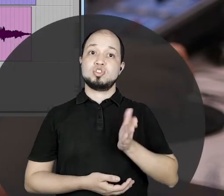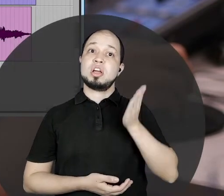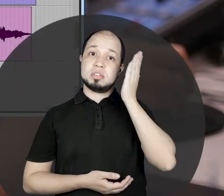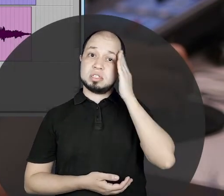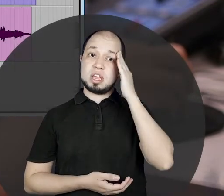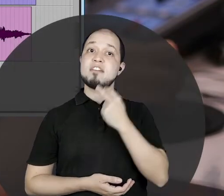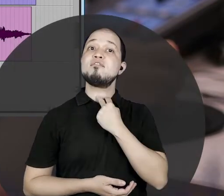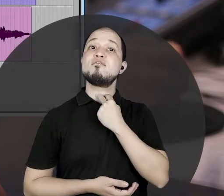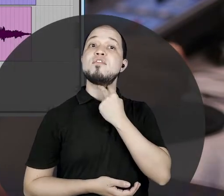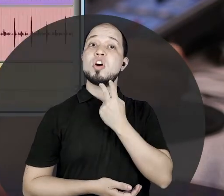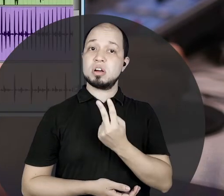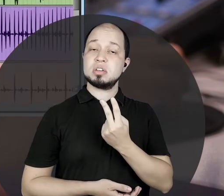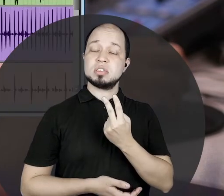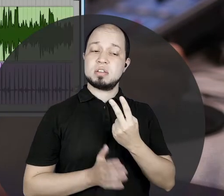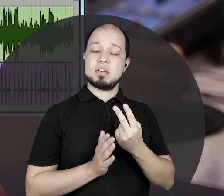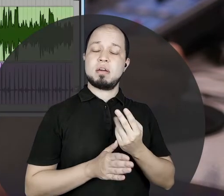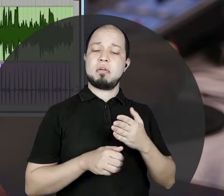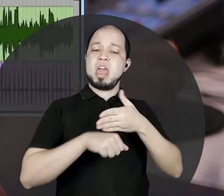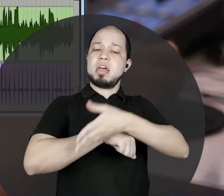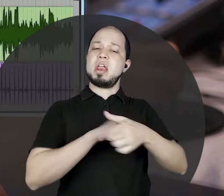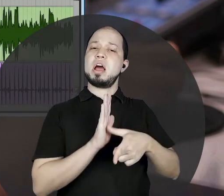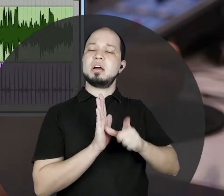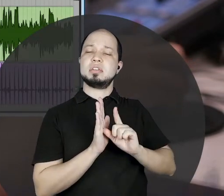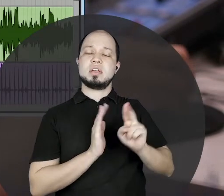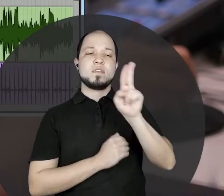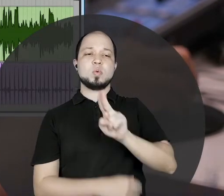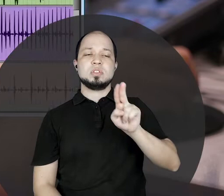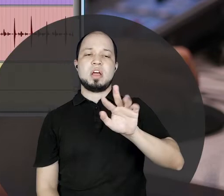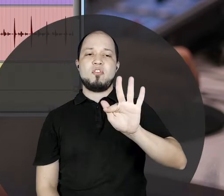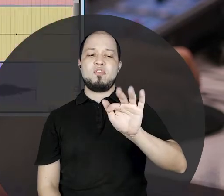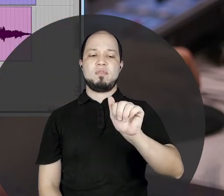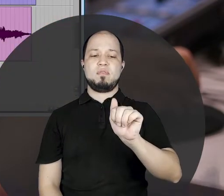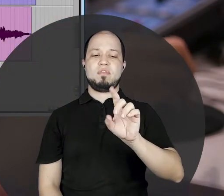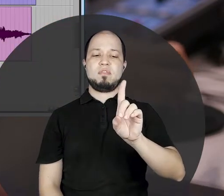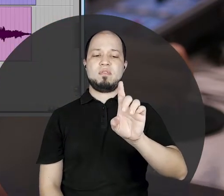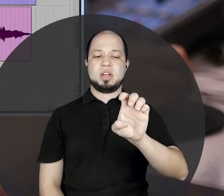Aqui eu já sei que a voz entra um pouco antes, então eu vou colocar aqui um fade out, né?